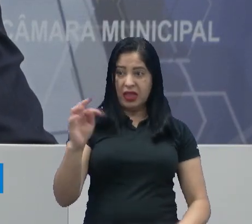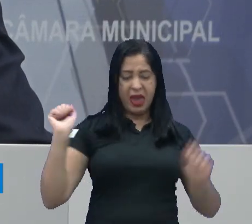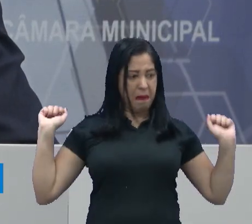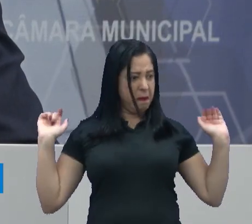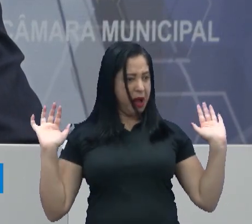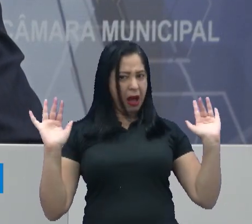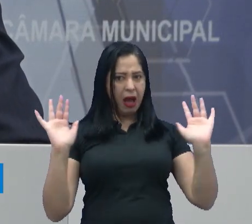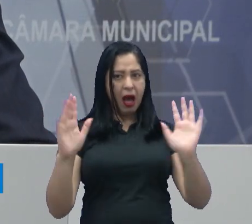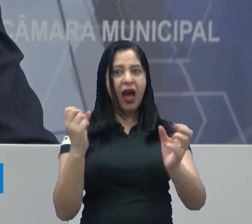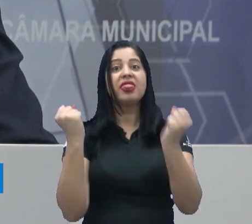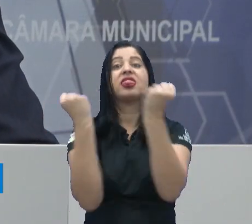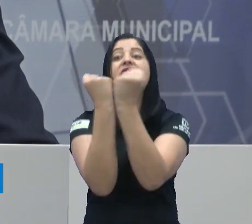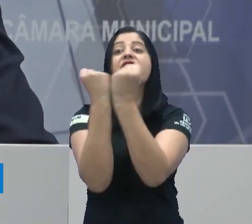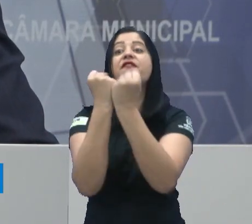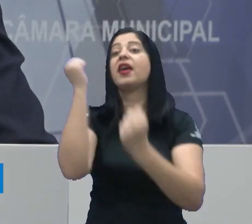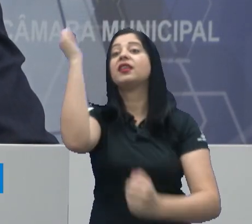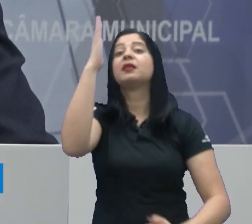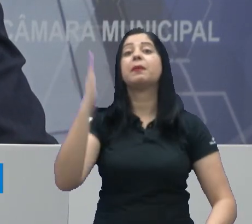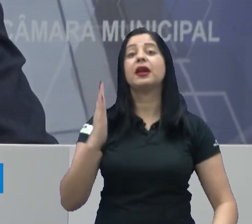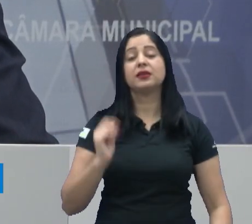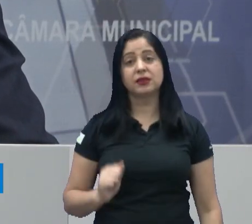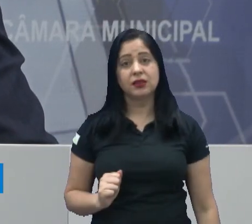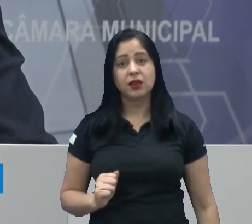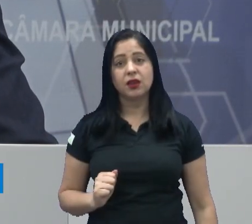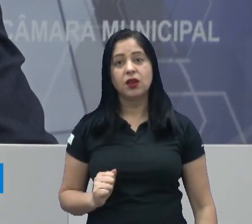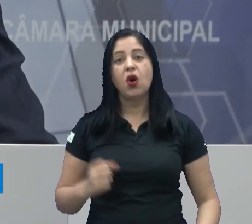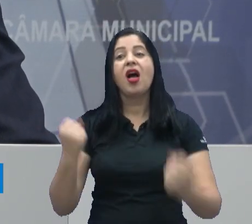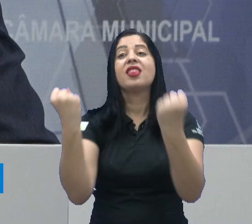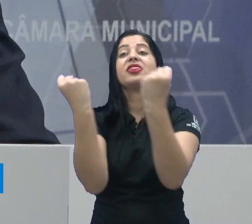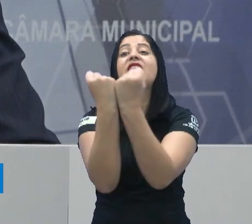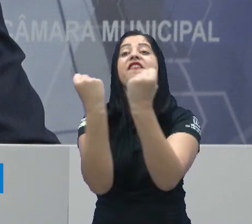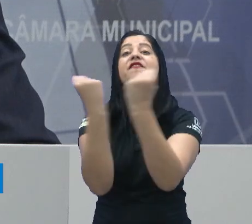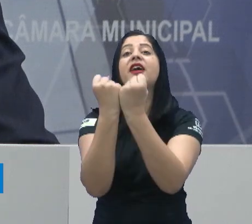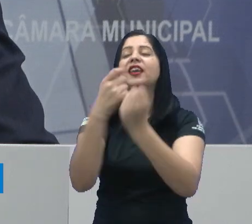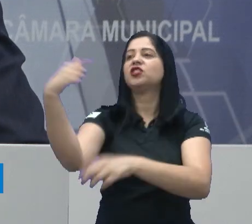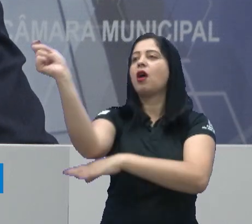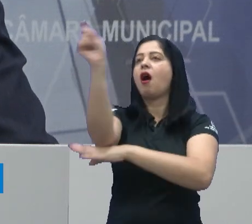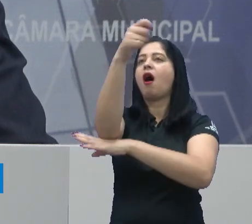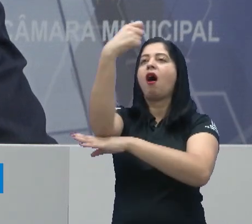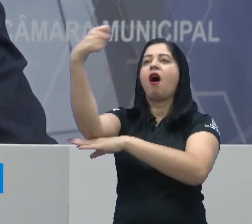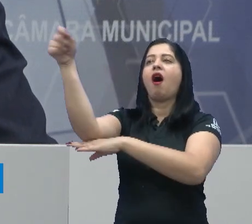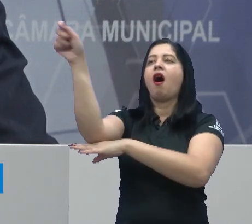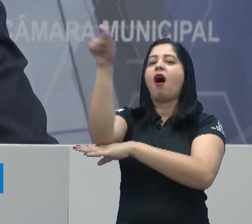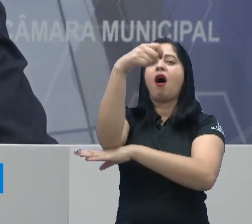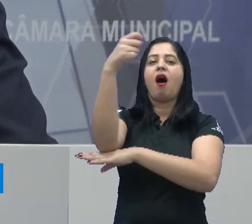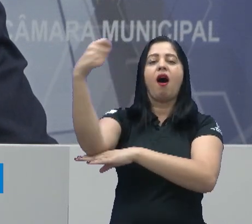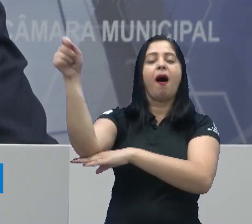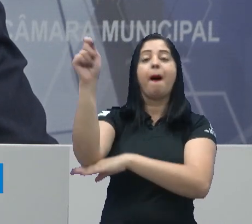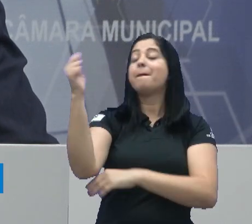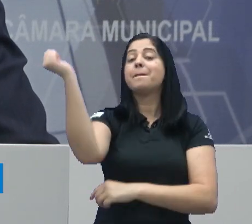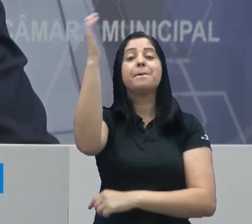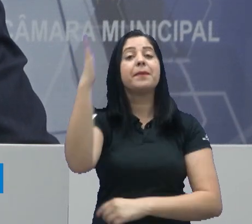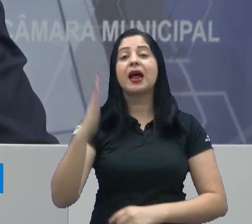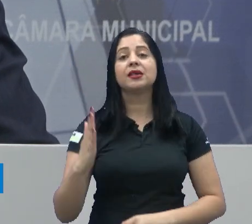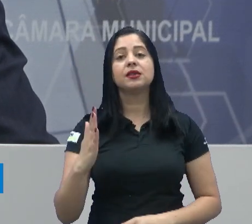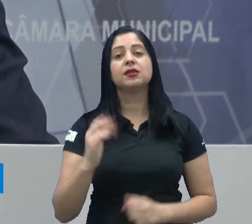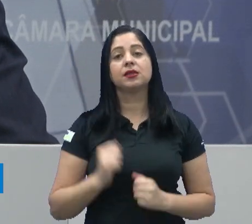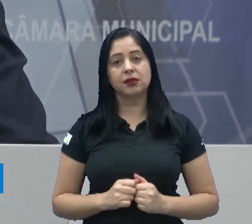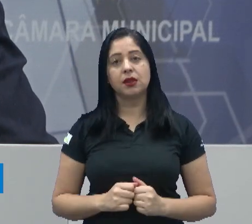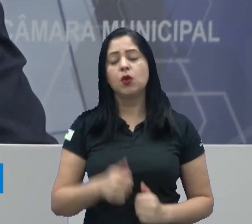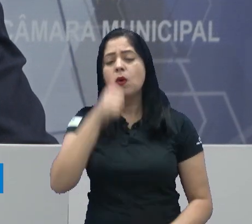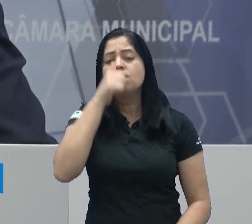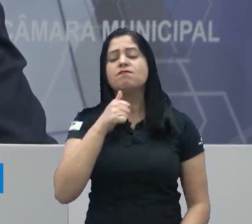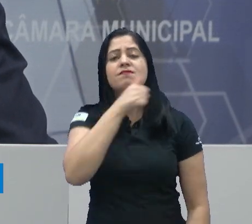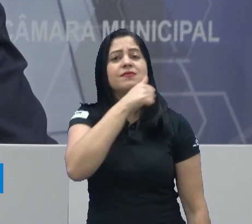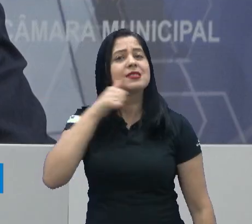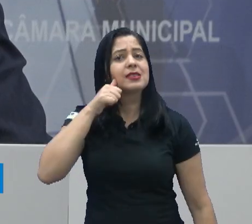Brasil. Defenda essa bandeira que é sagrada, esse manto sagrado, que tem princípios, valores,